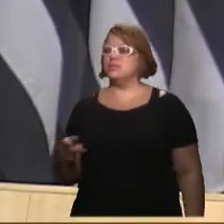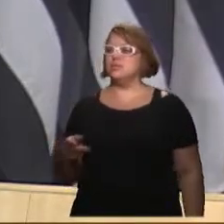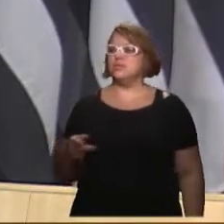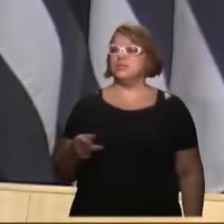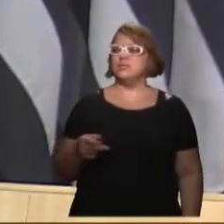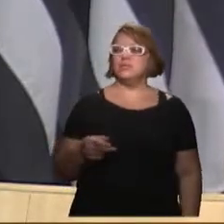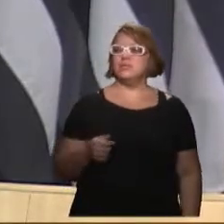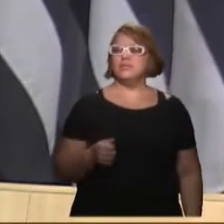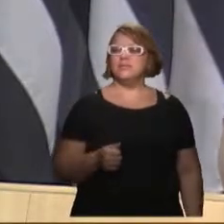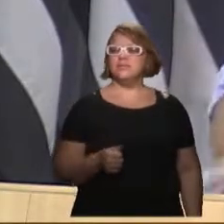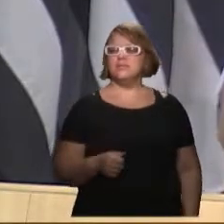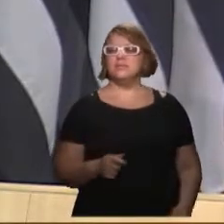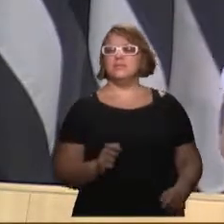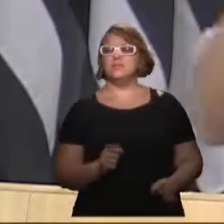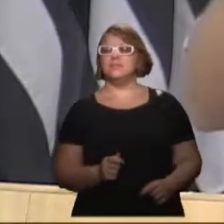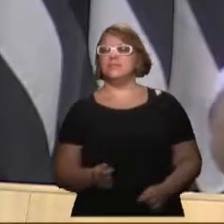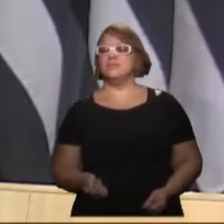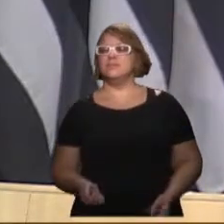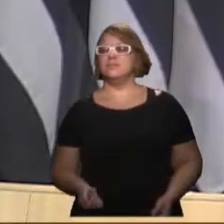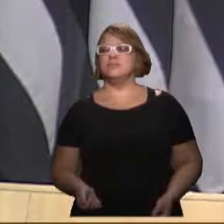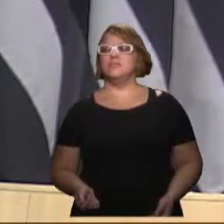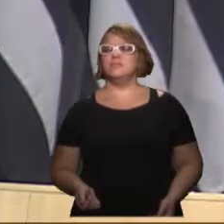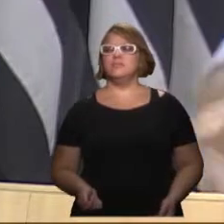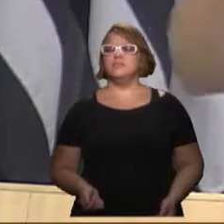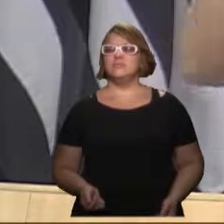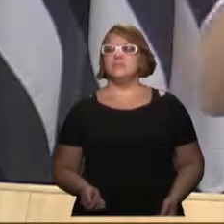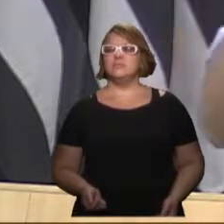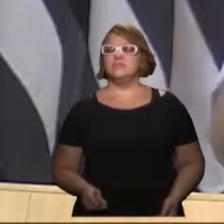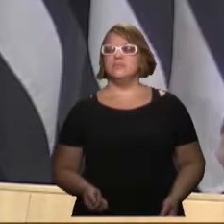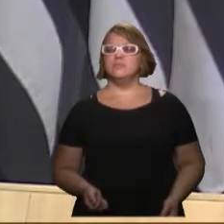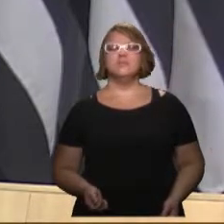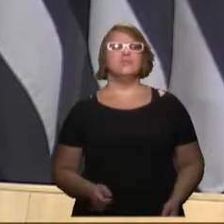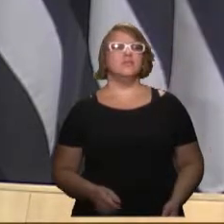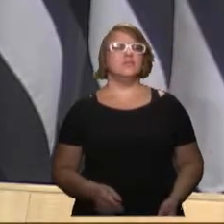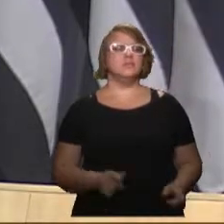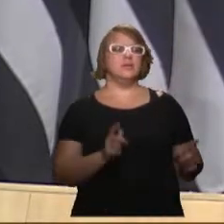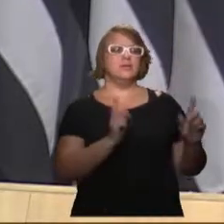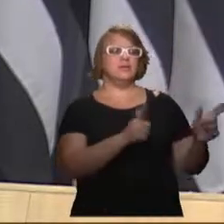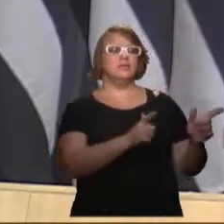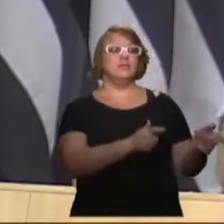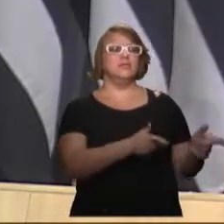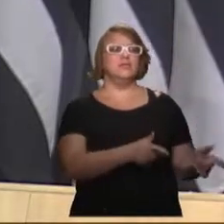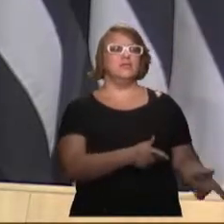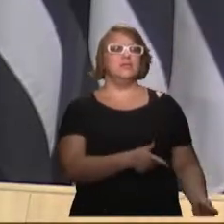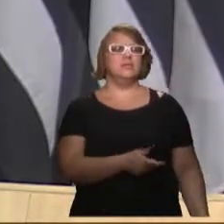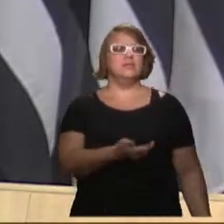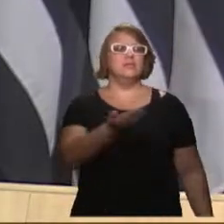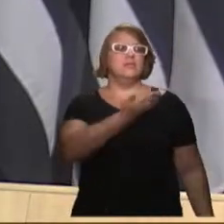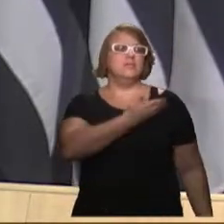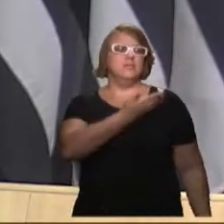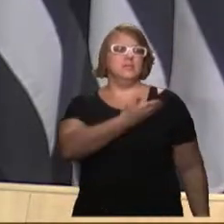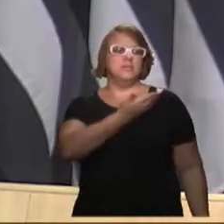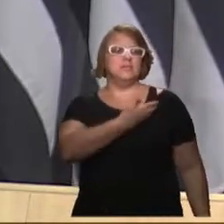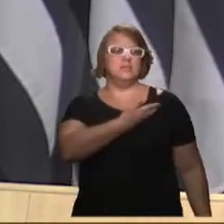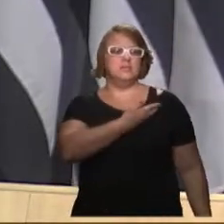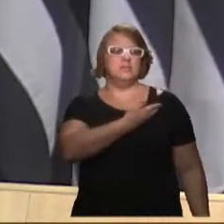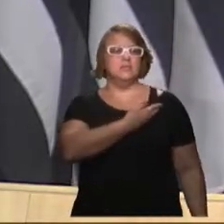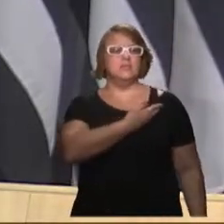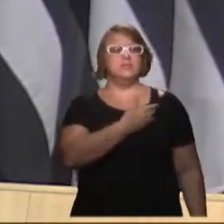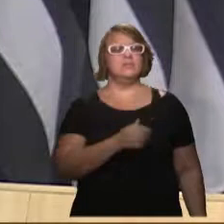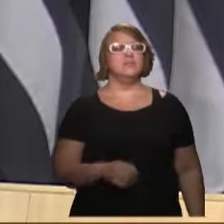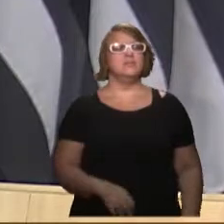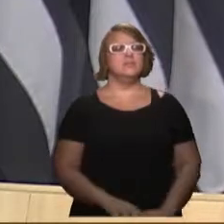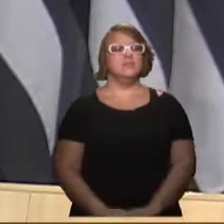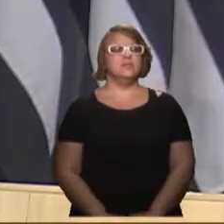IPMT. Respeito todos os trabalhadores que recebem seu salário de forma digna. Mas acredito que tem uma grande